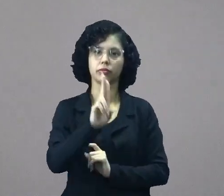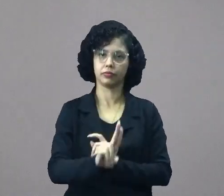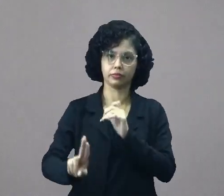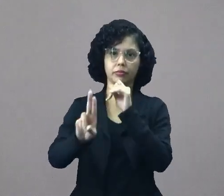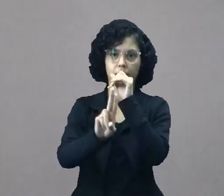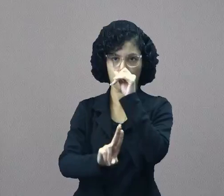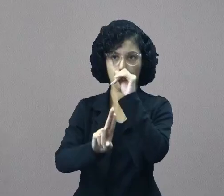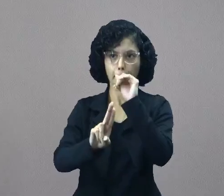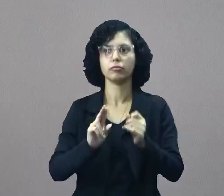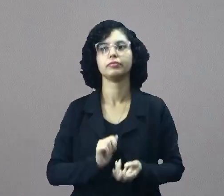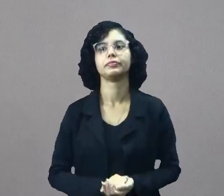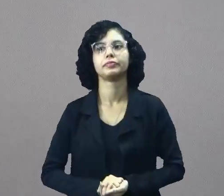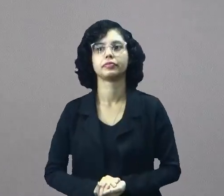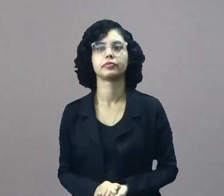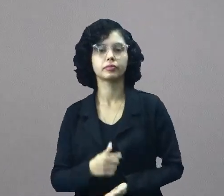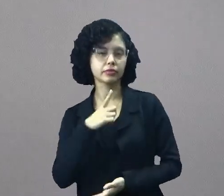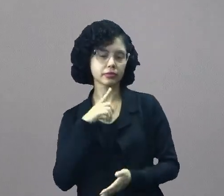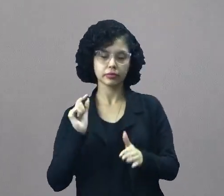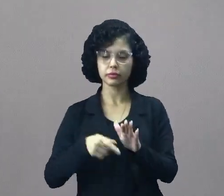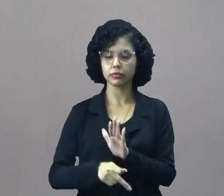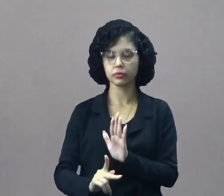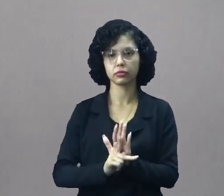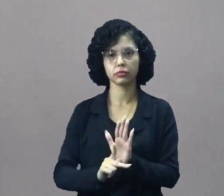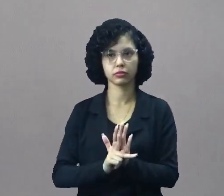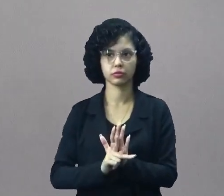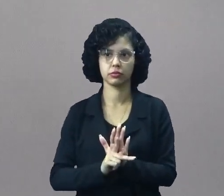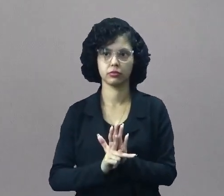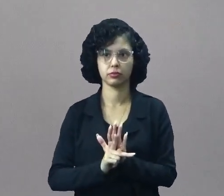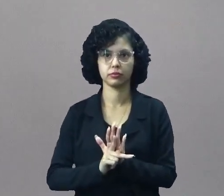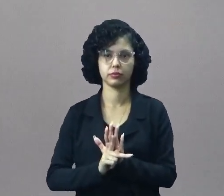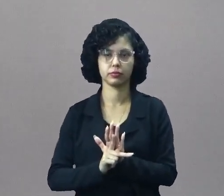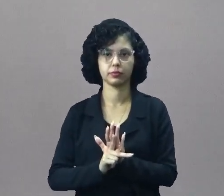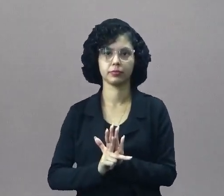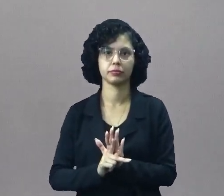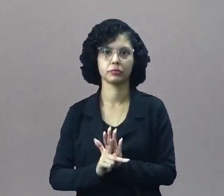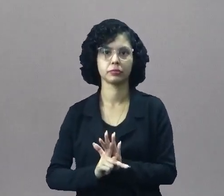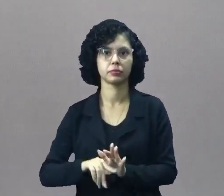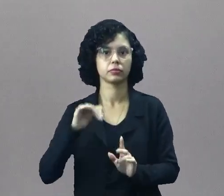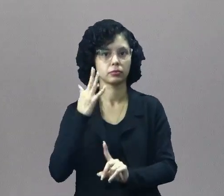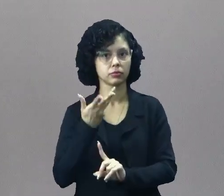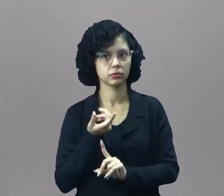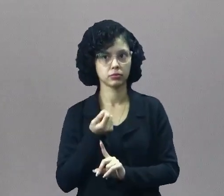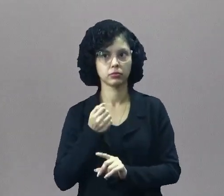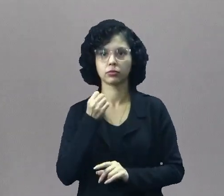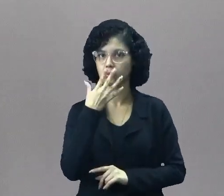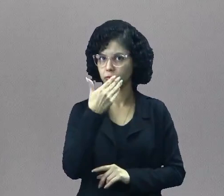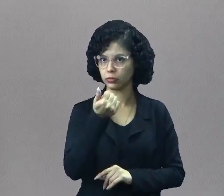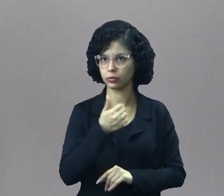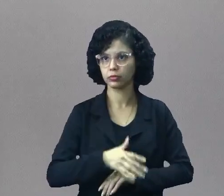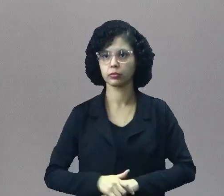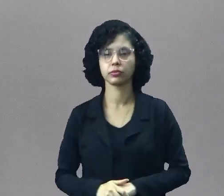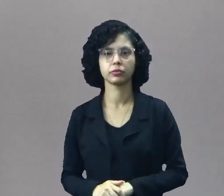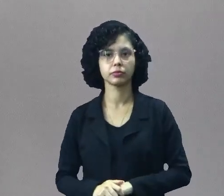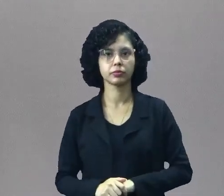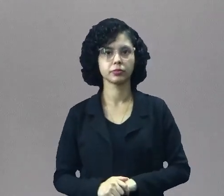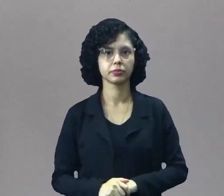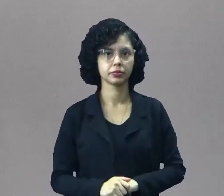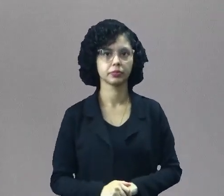arte dentro aí das vertentes artísticas, tranquilo?